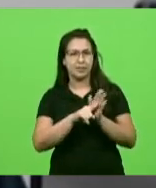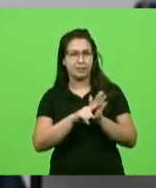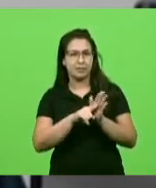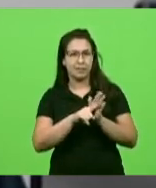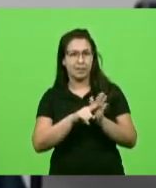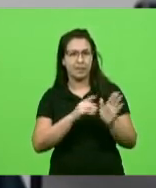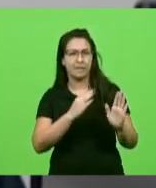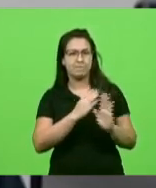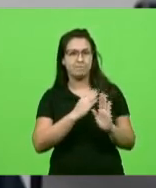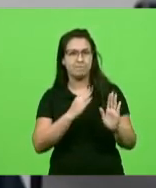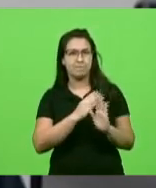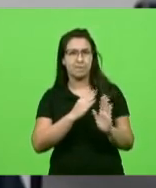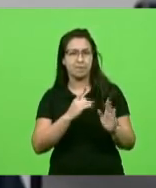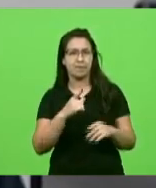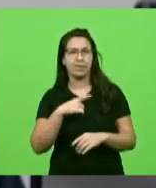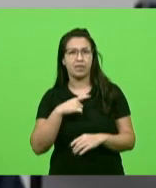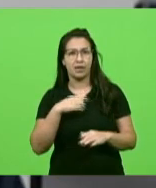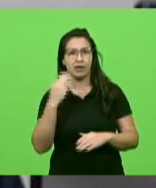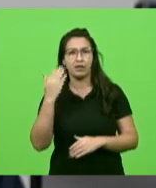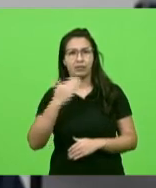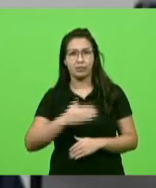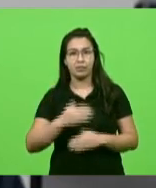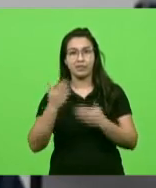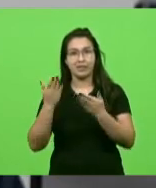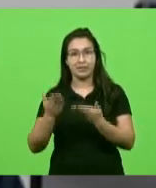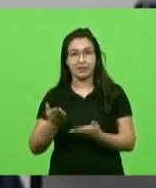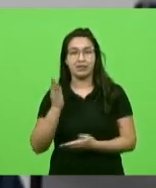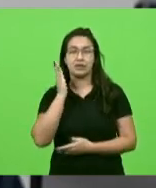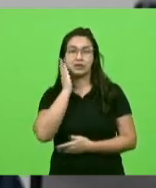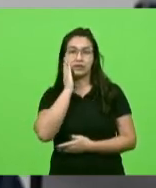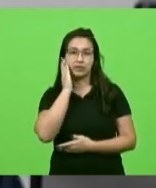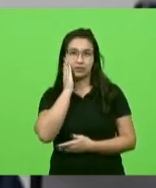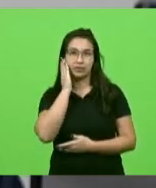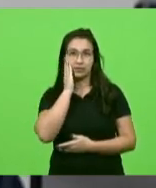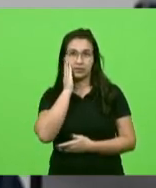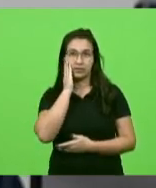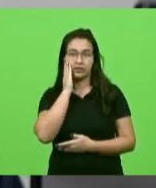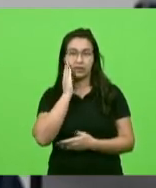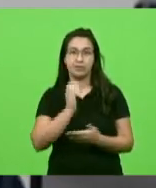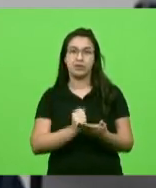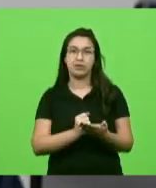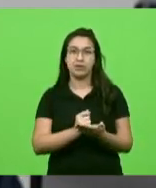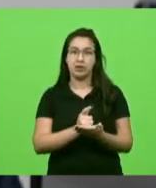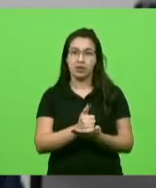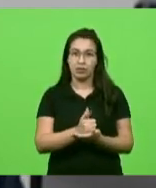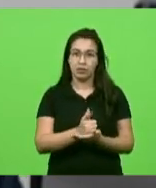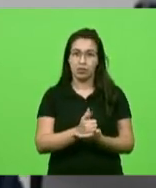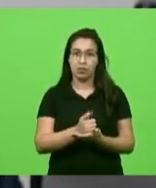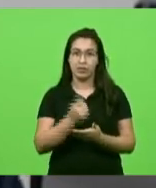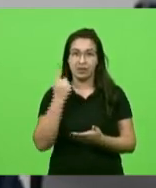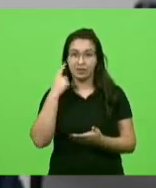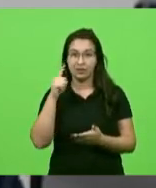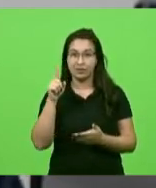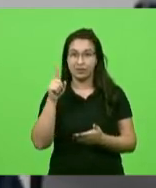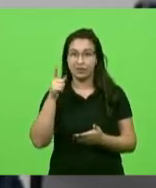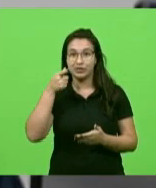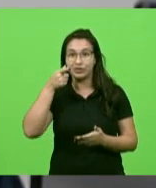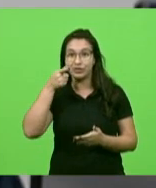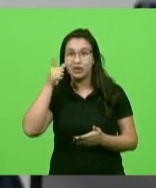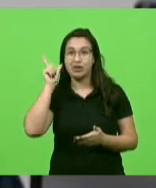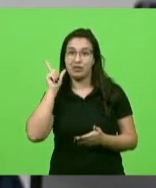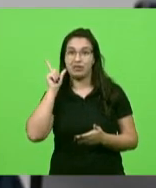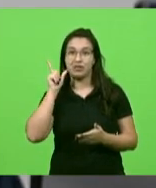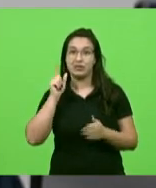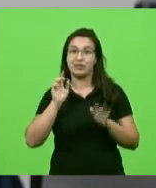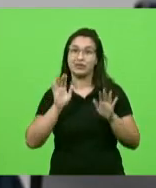processual estranho se diversos indícios de que o representados tomou conhecimento da malfadada contra em data anterior importante teria